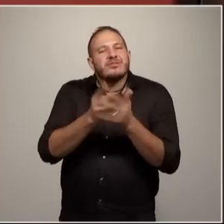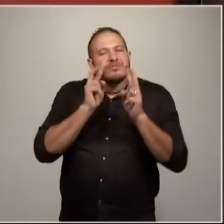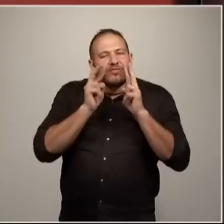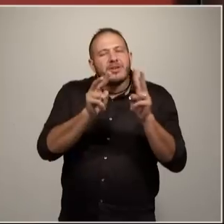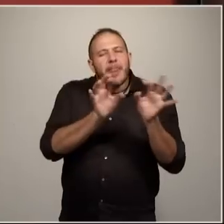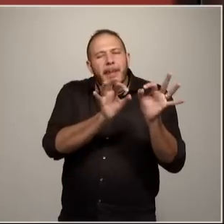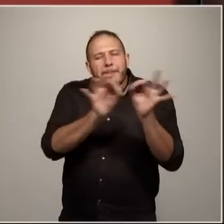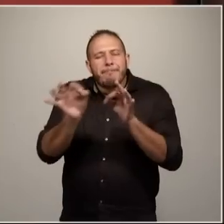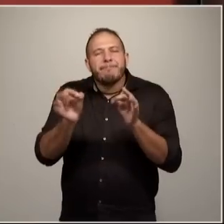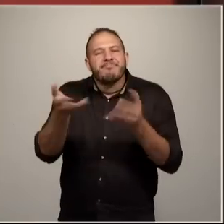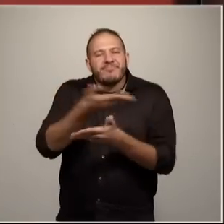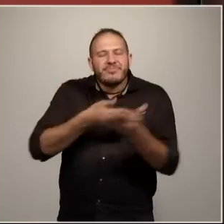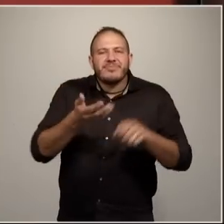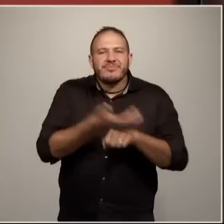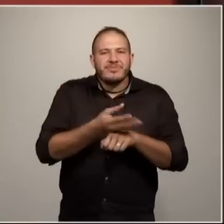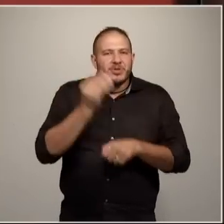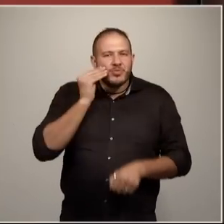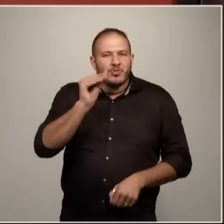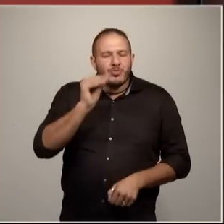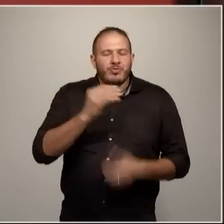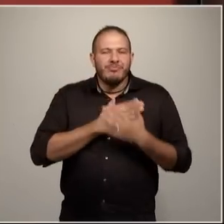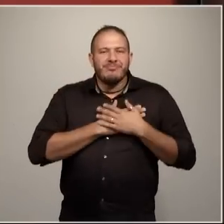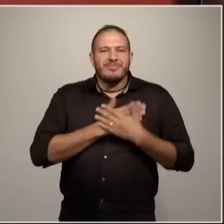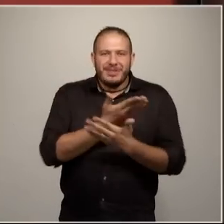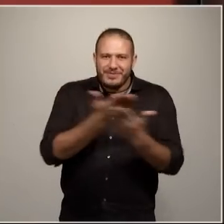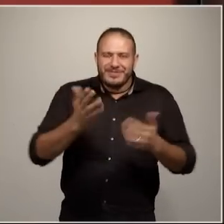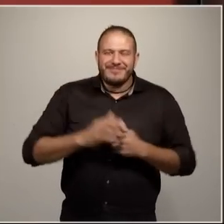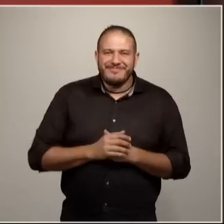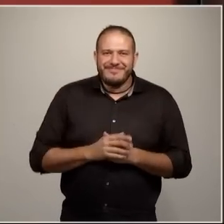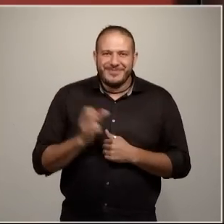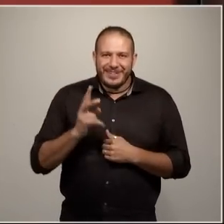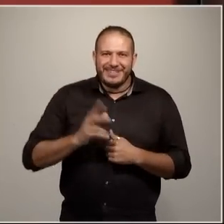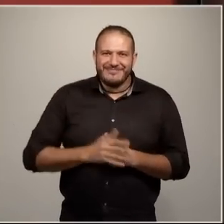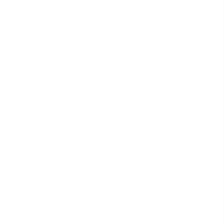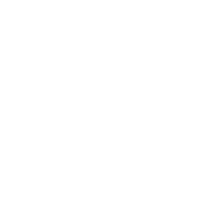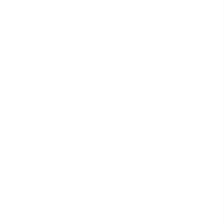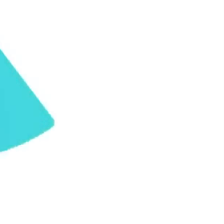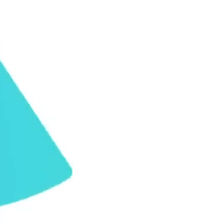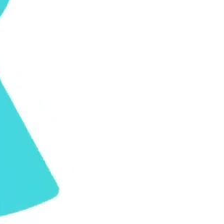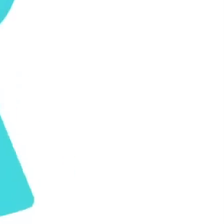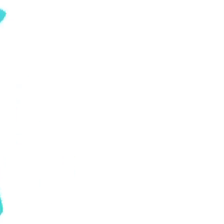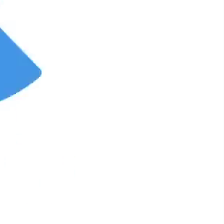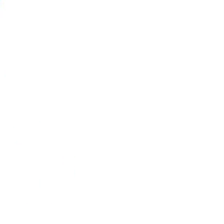nessa disciplina e deixo um beijo no coração de cada um, tá bom? Fechou.